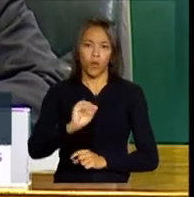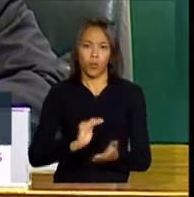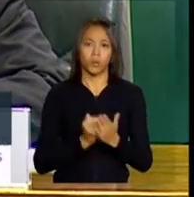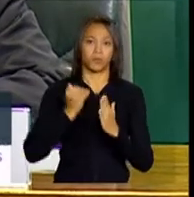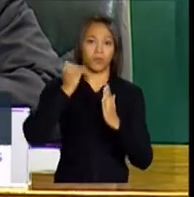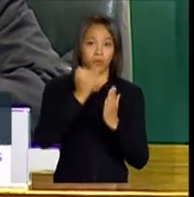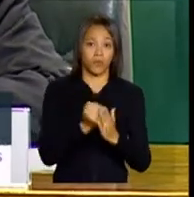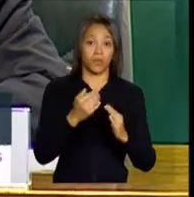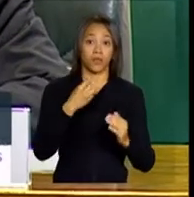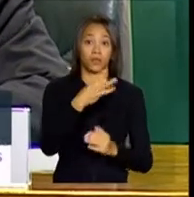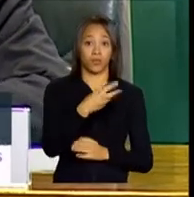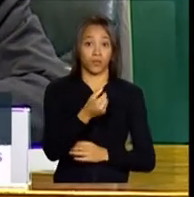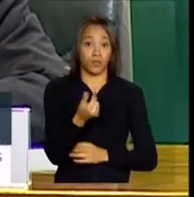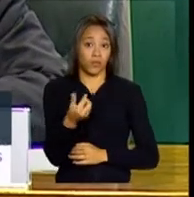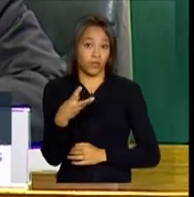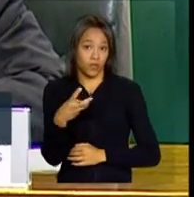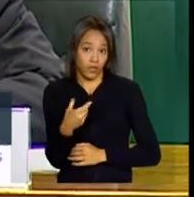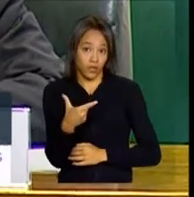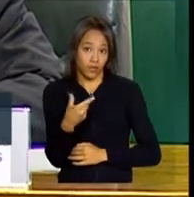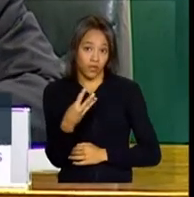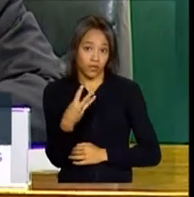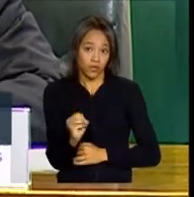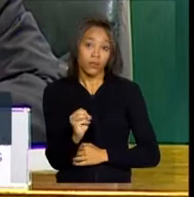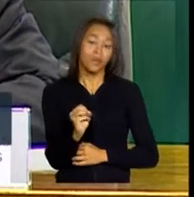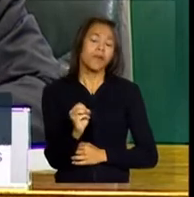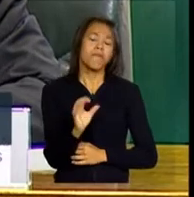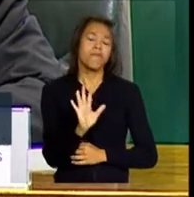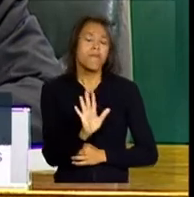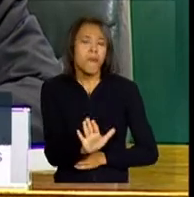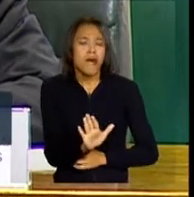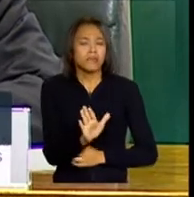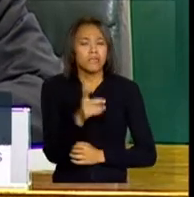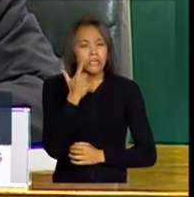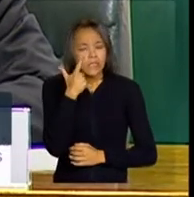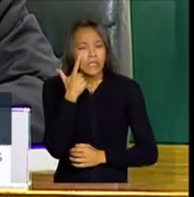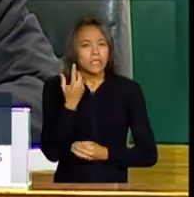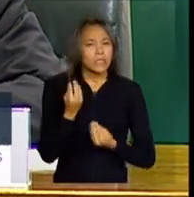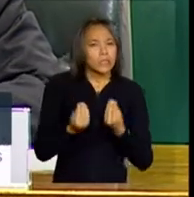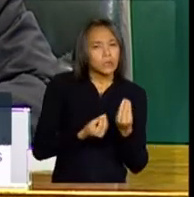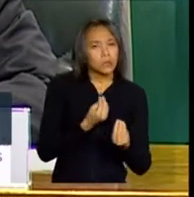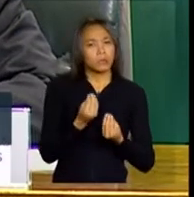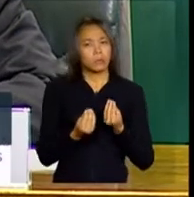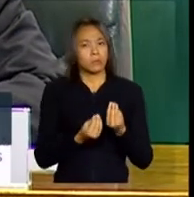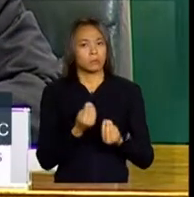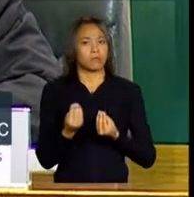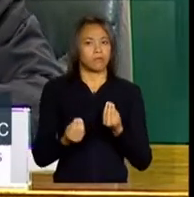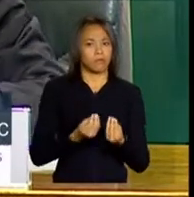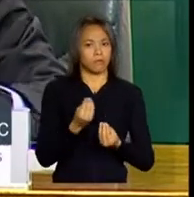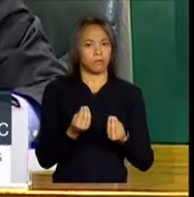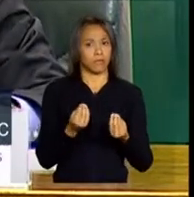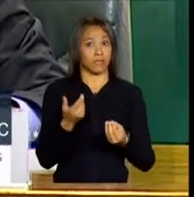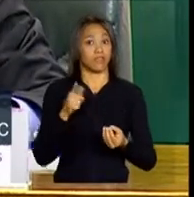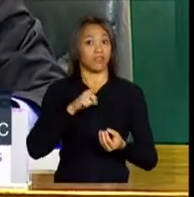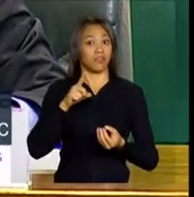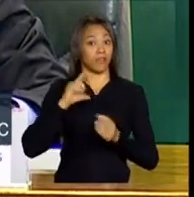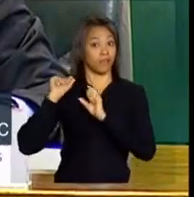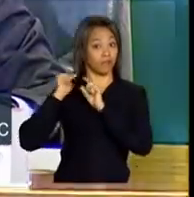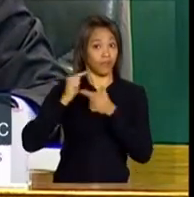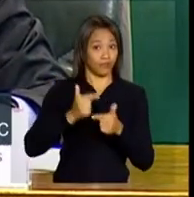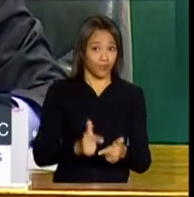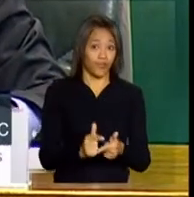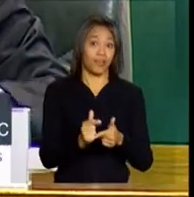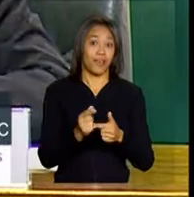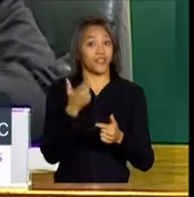2030 mas como essas previsões têm se revelada até certo ponto conservador conservadoras preparemos